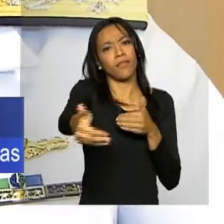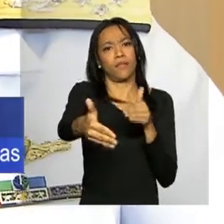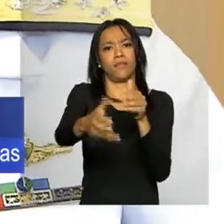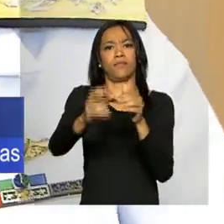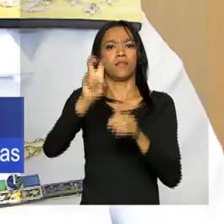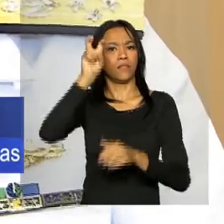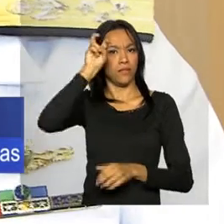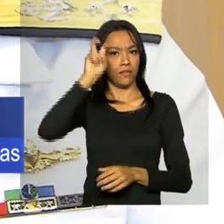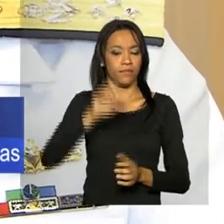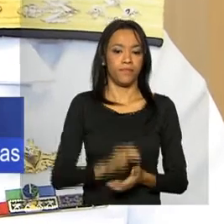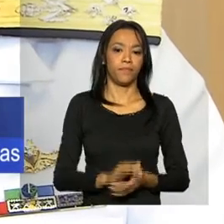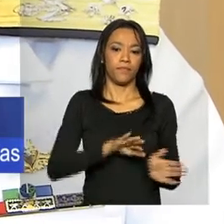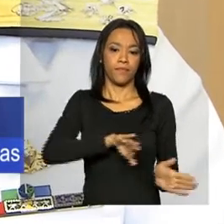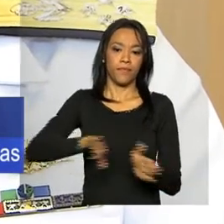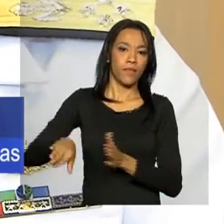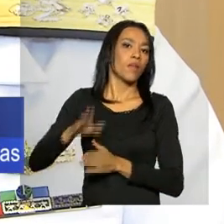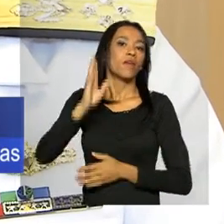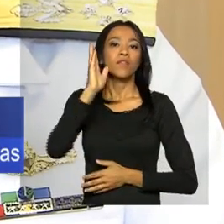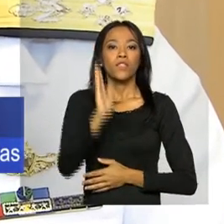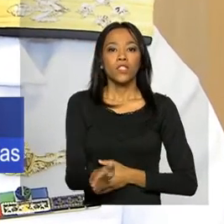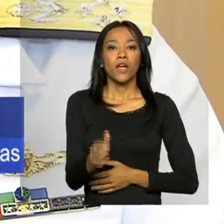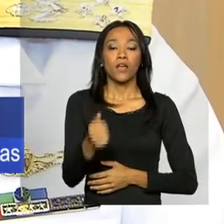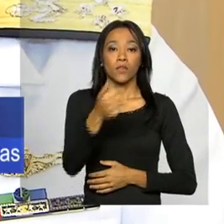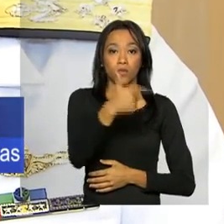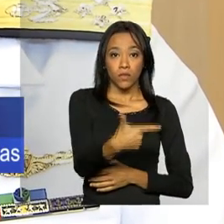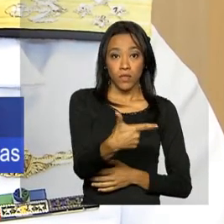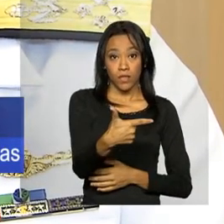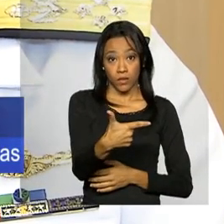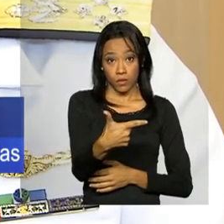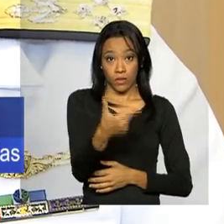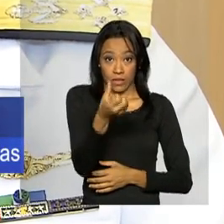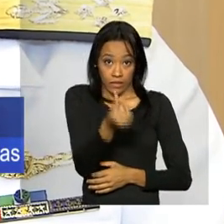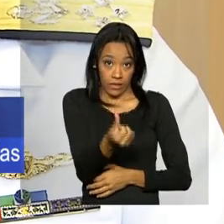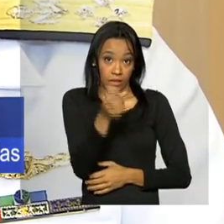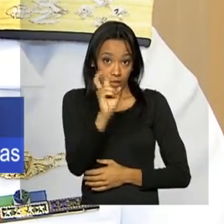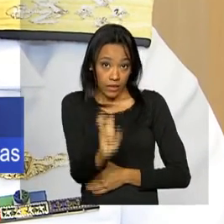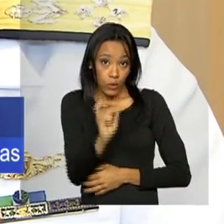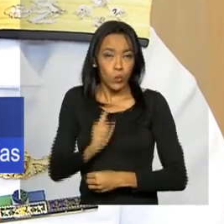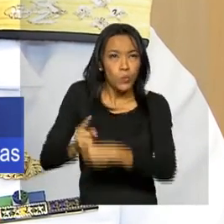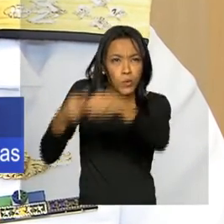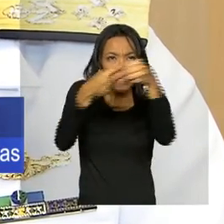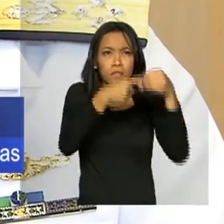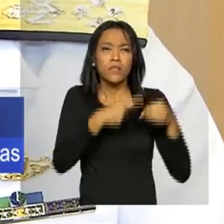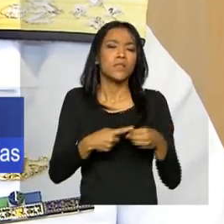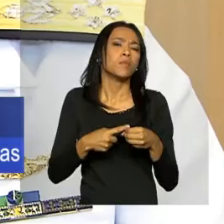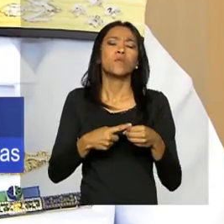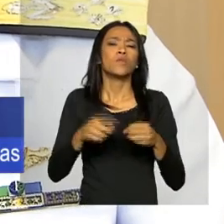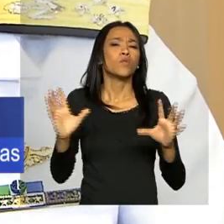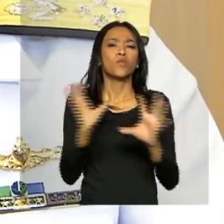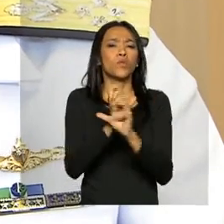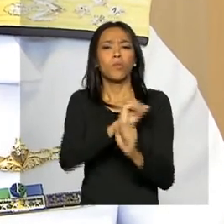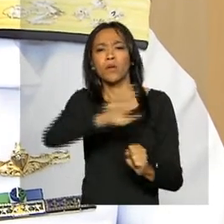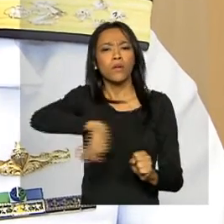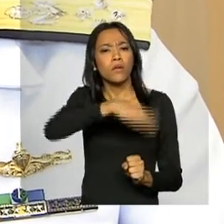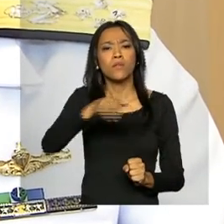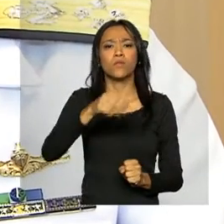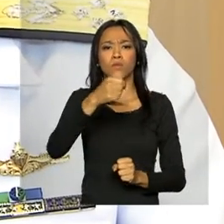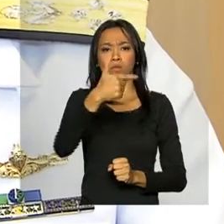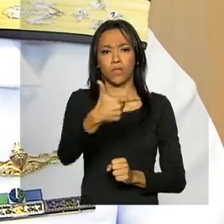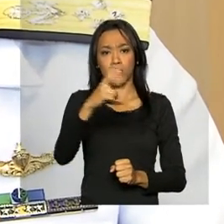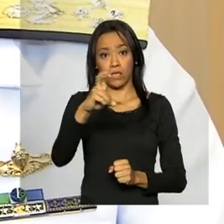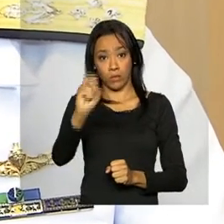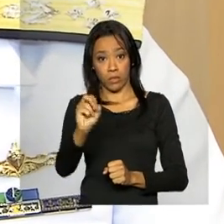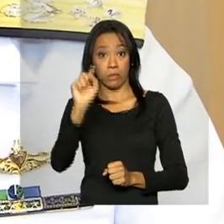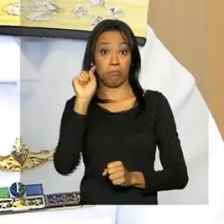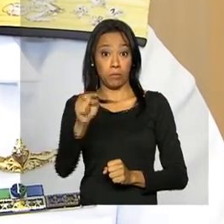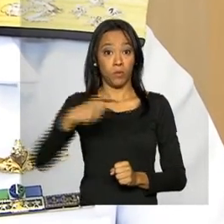Nós já estamos atuando em 265 municípios, com cerca de 55 mil homens. Agora, efetivamente,